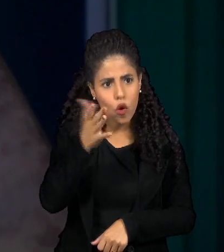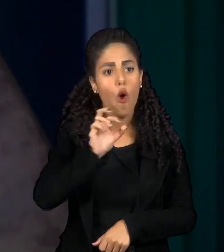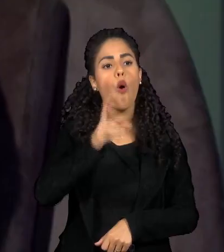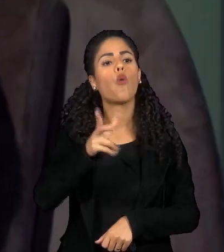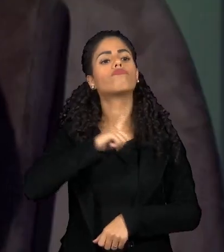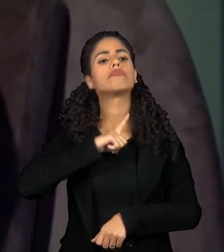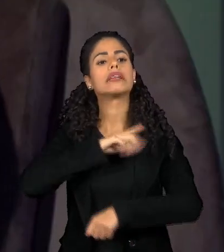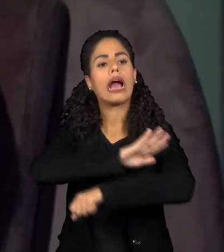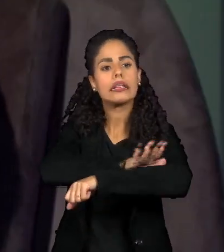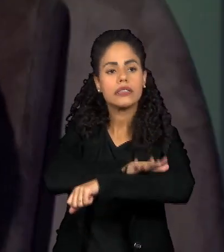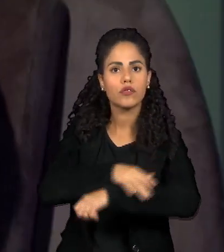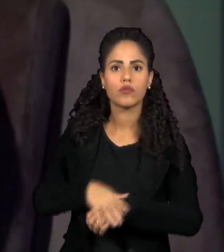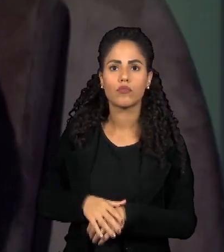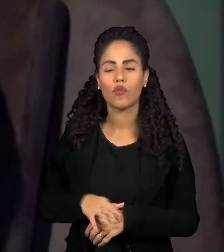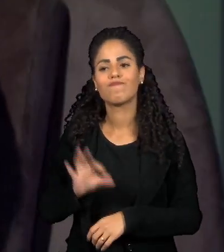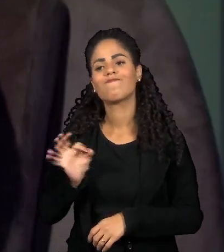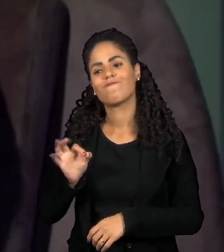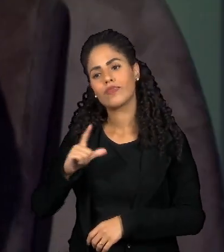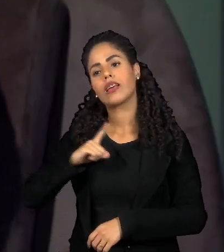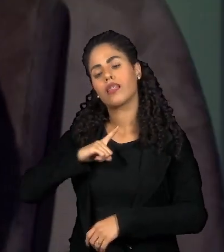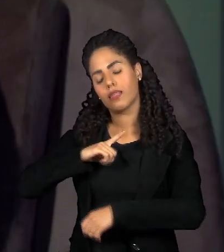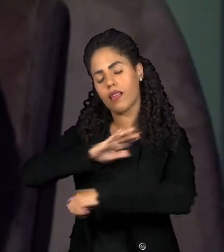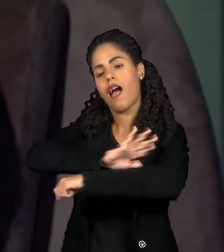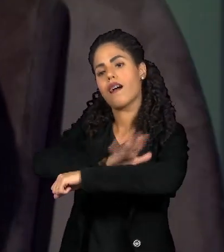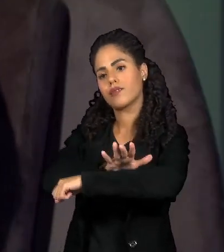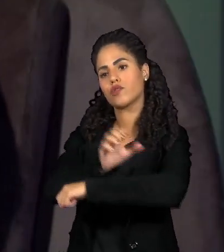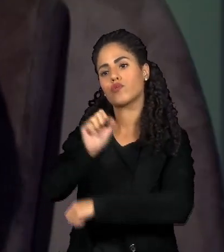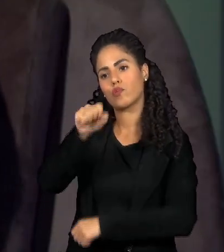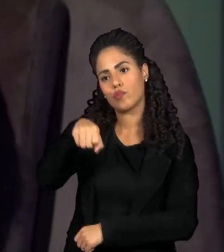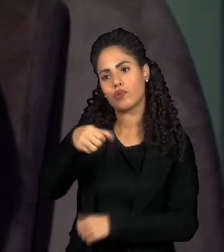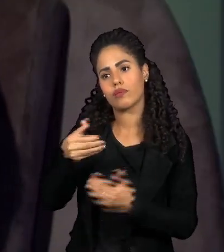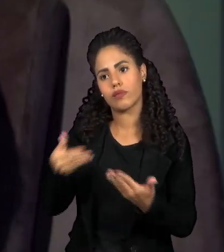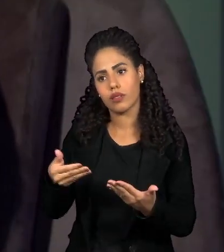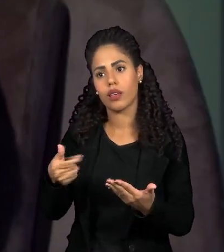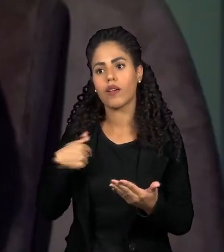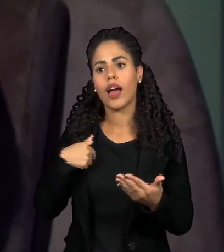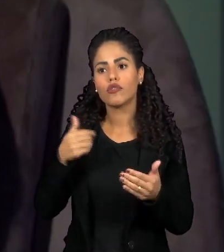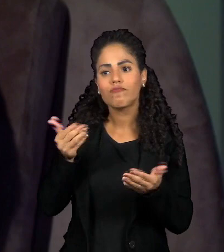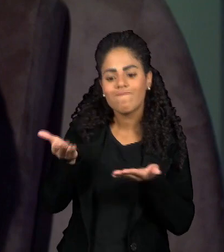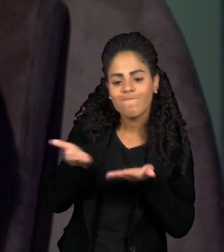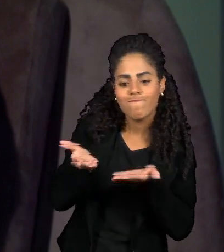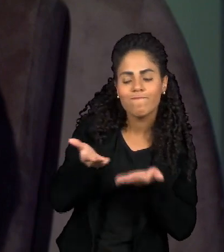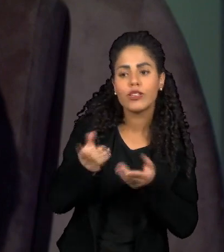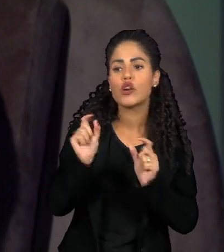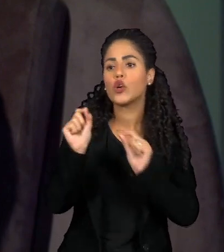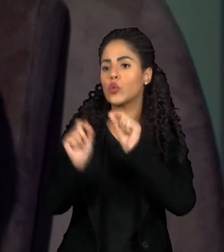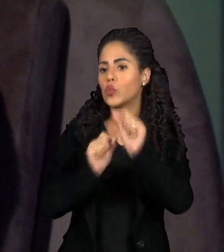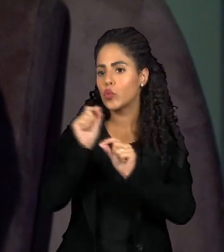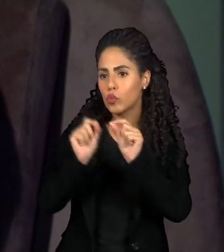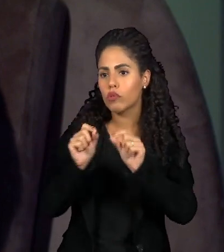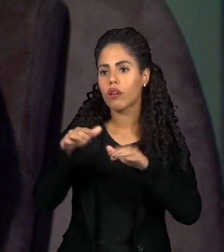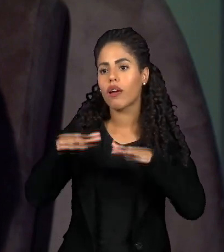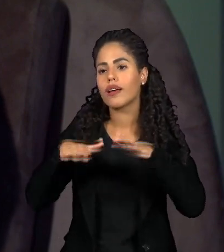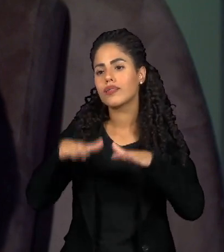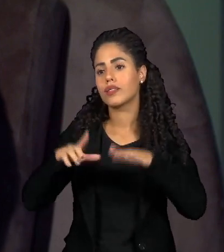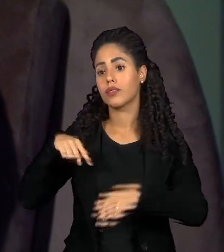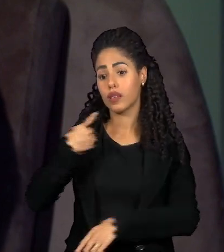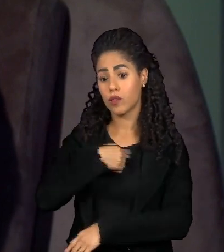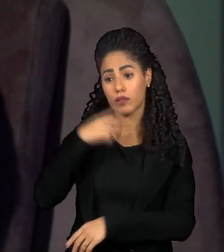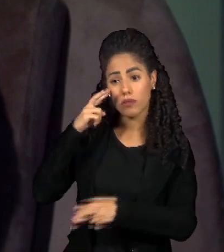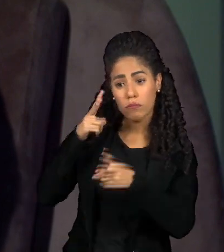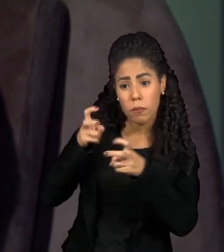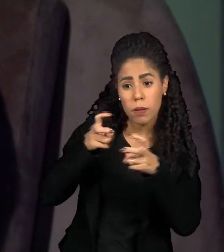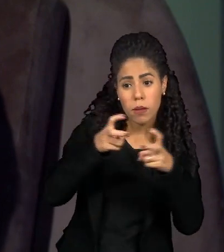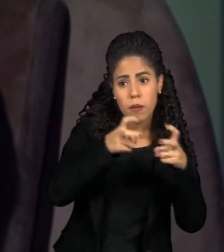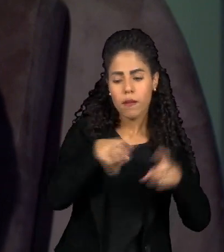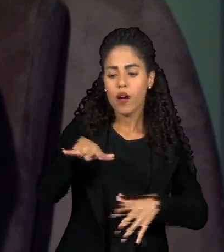institucional? Com certeza. Um ponto, inclusive, tem relação com essa perspectiva, né, das relações que nós estabelecemos